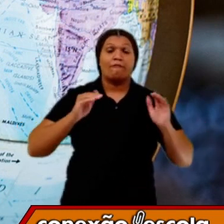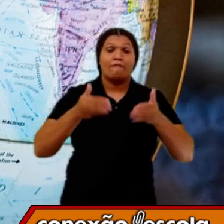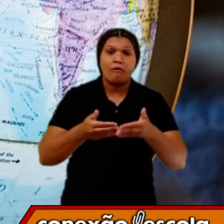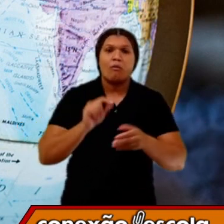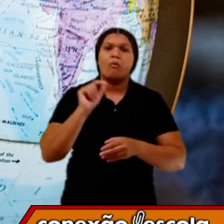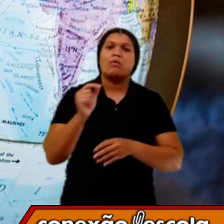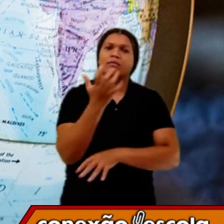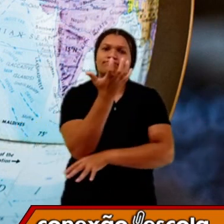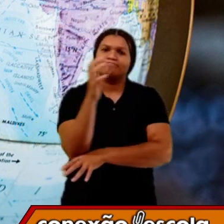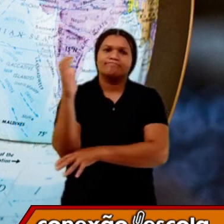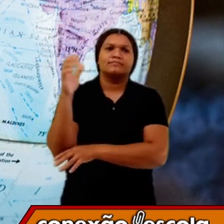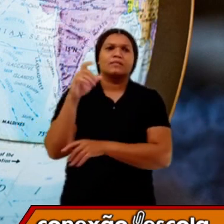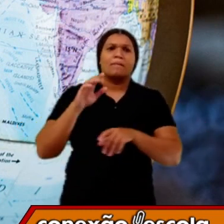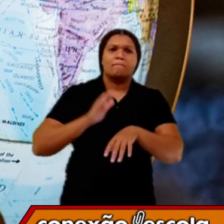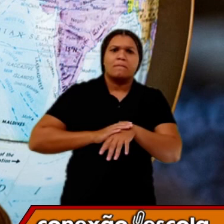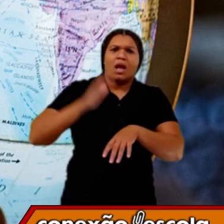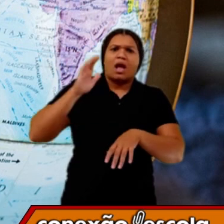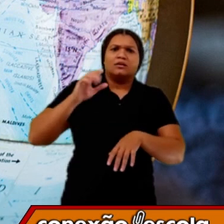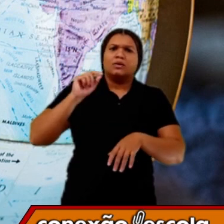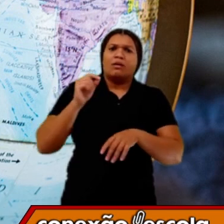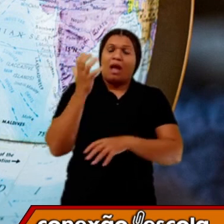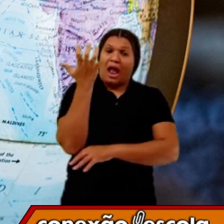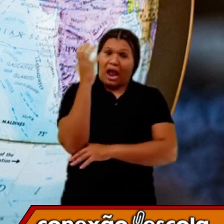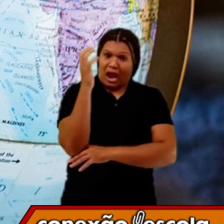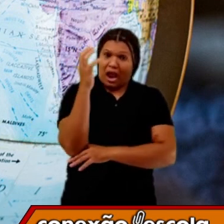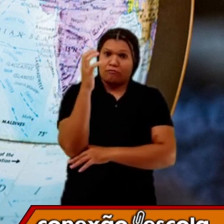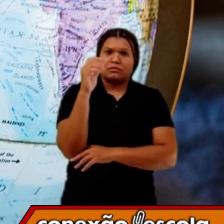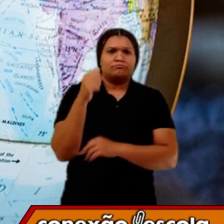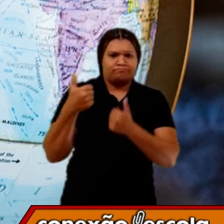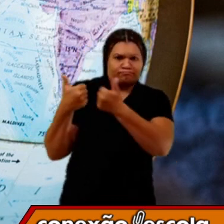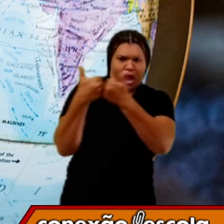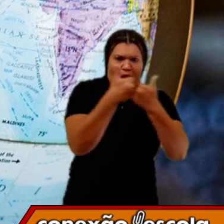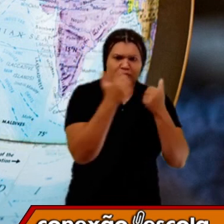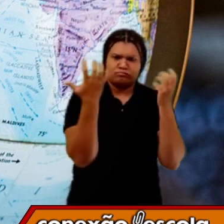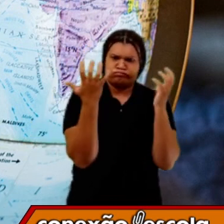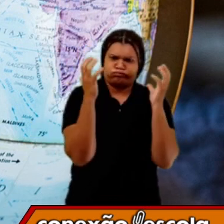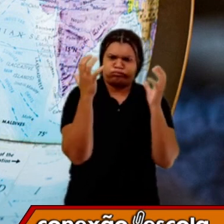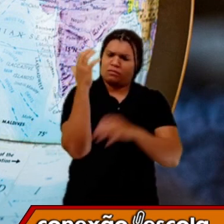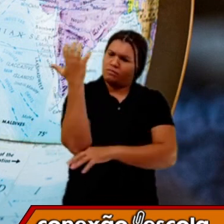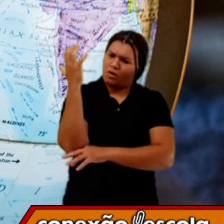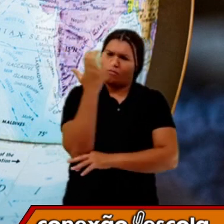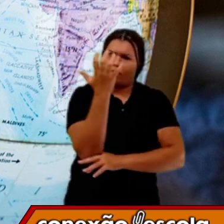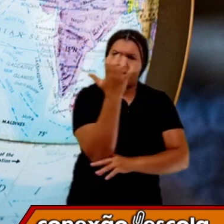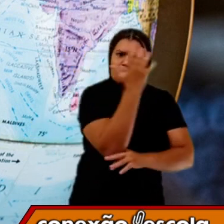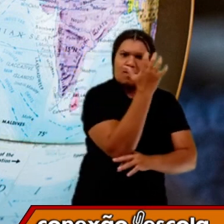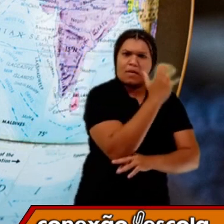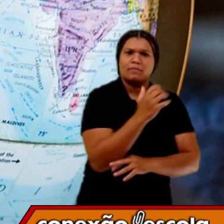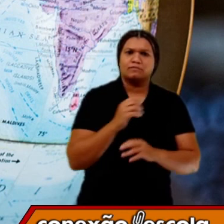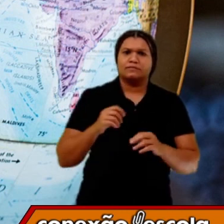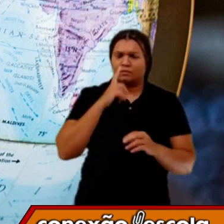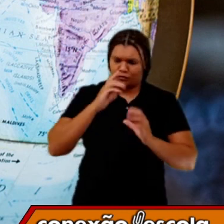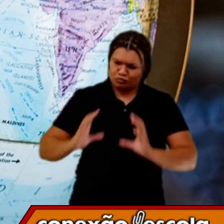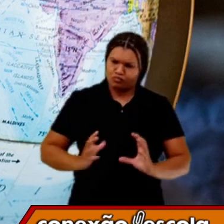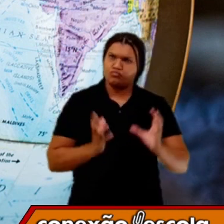floresta amazônica é mais densa, ou seja, as árvores estão mais próximas e as copas se encontram. É mais